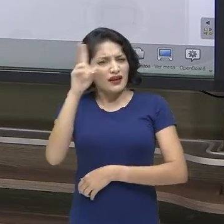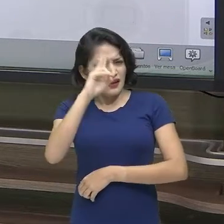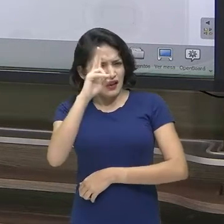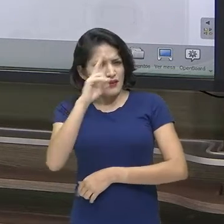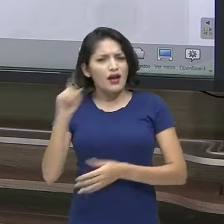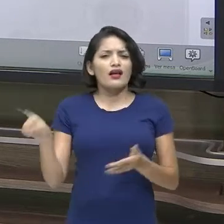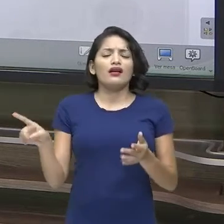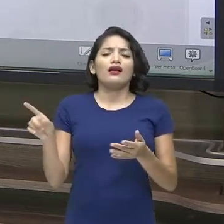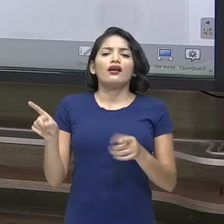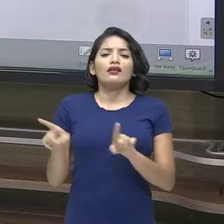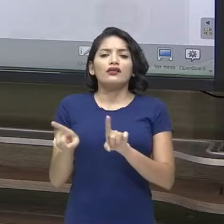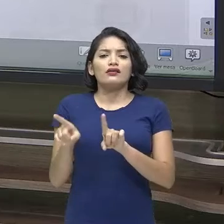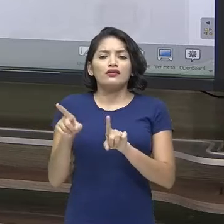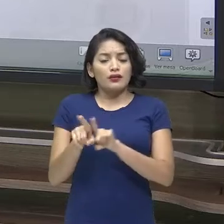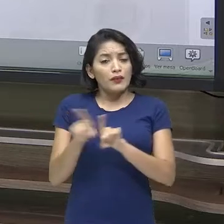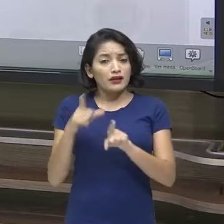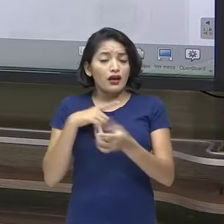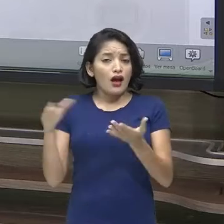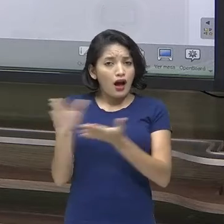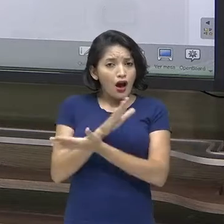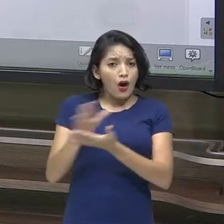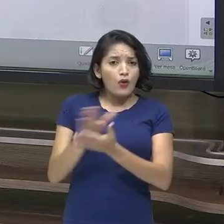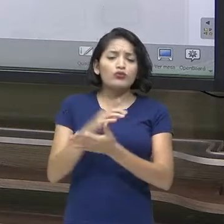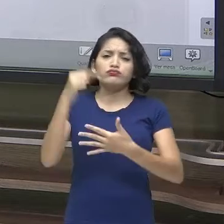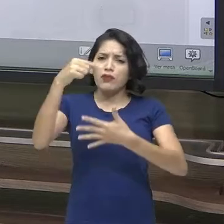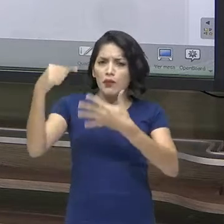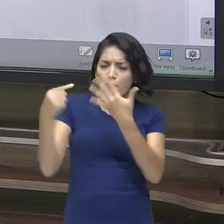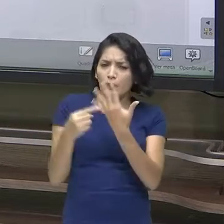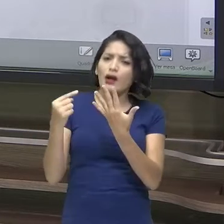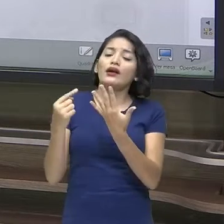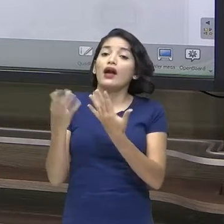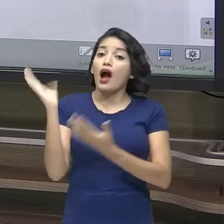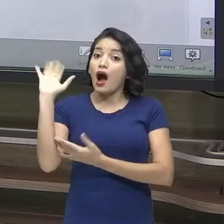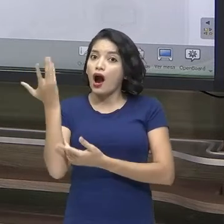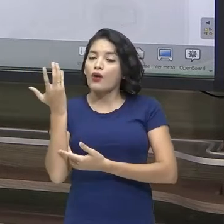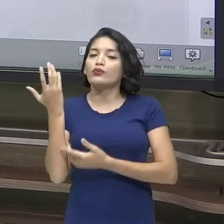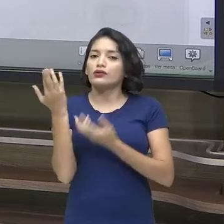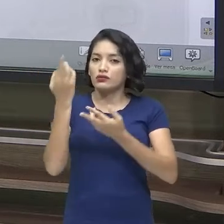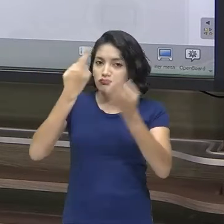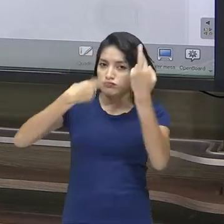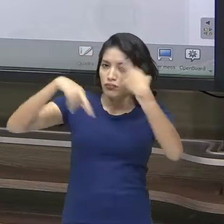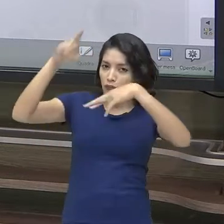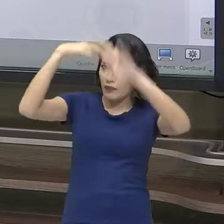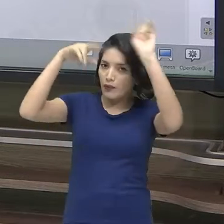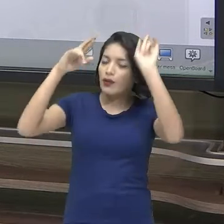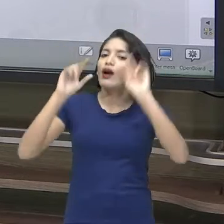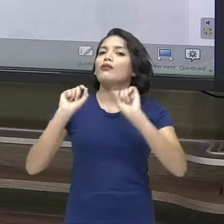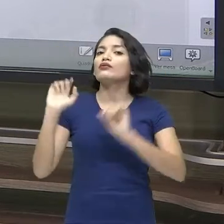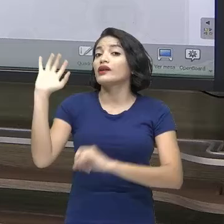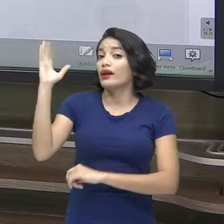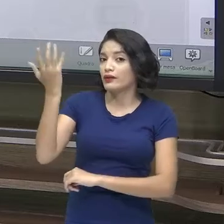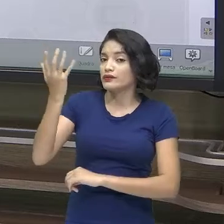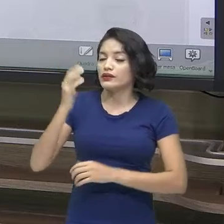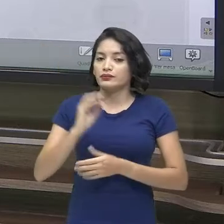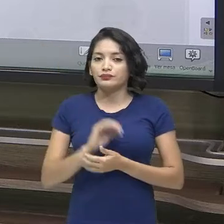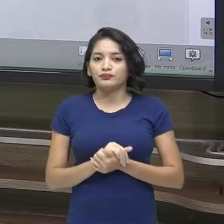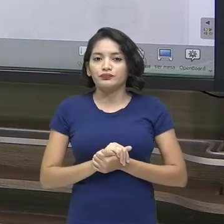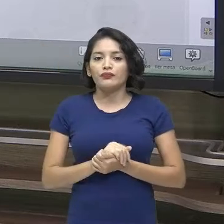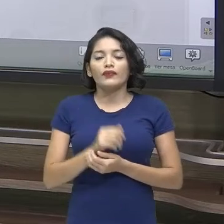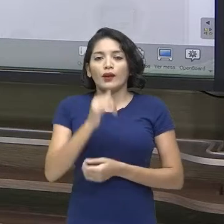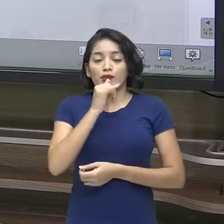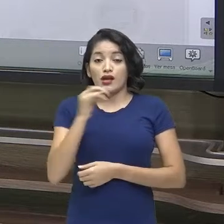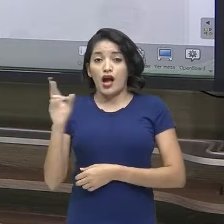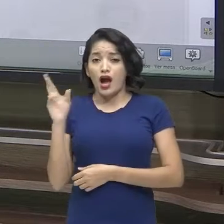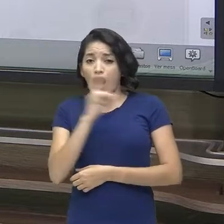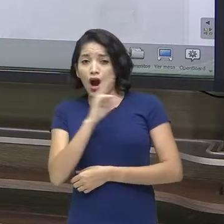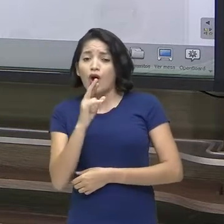algumas situações que fizeram com que essa revolução acontecesse, ok? Então, do que se tratam essas situações? A Rússia tinha uma